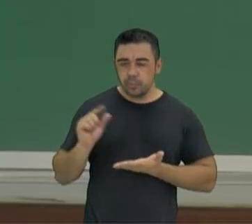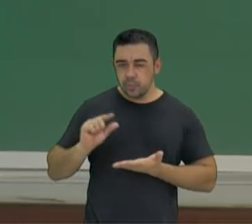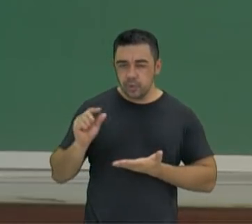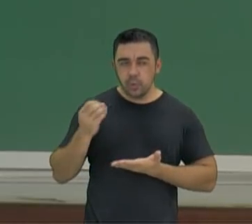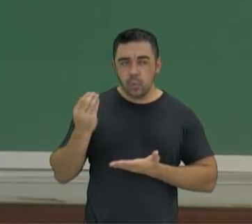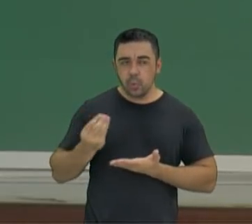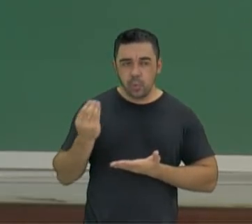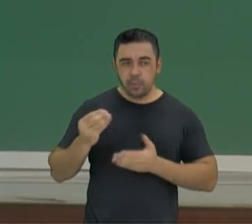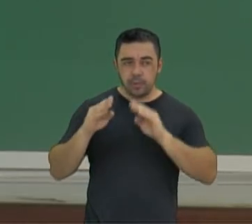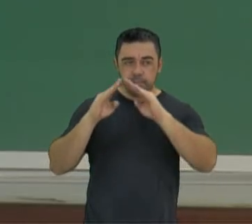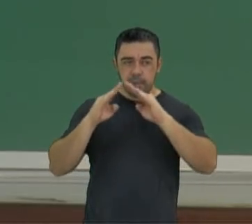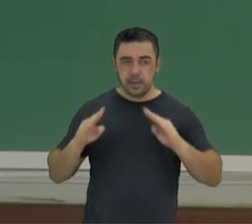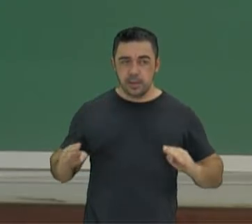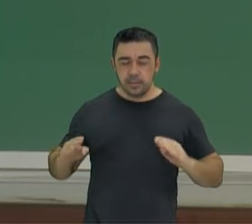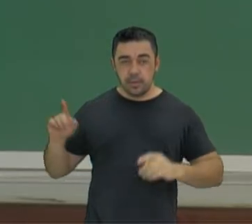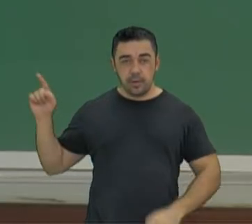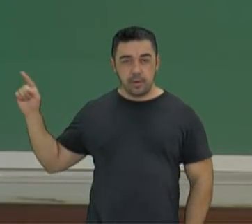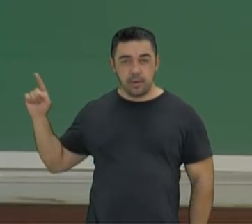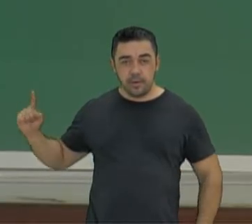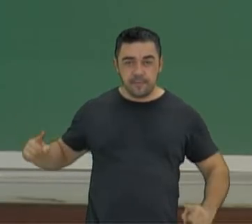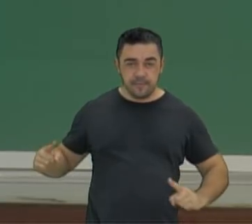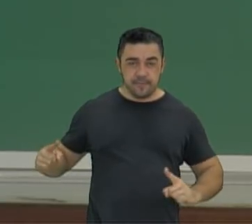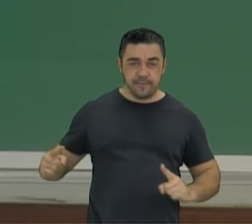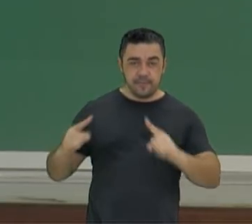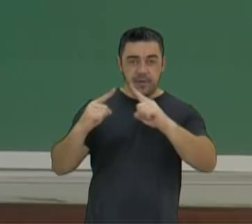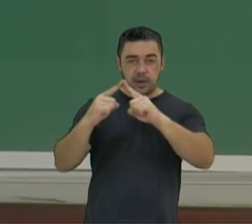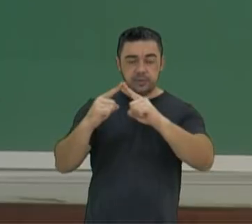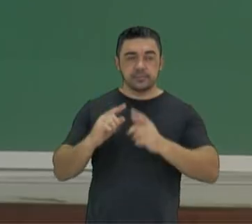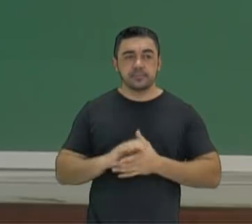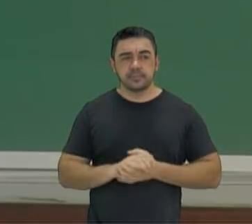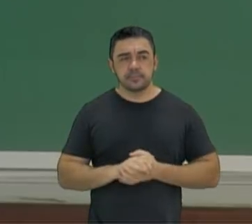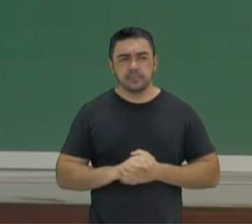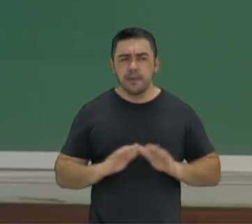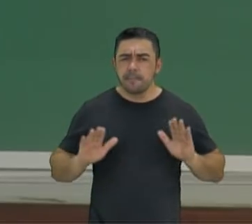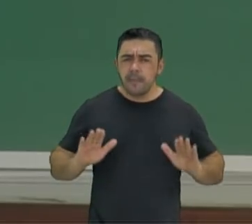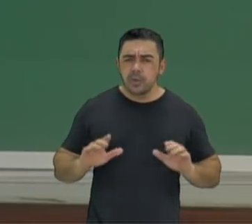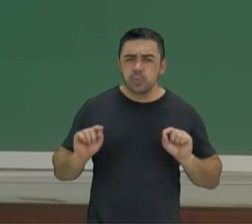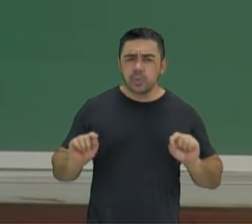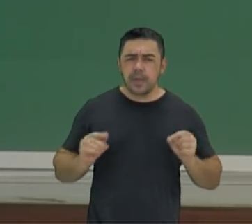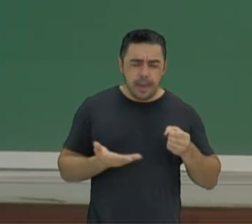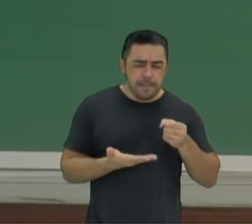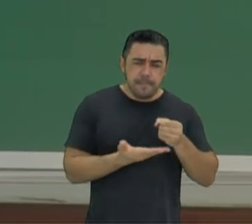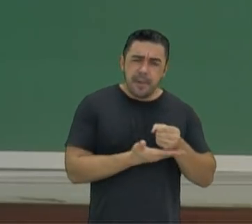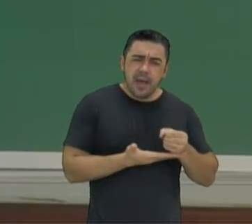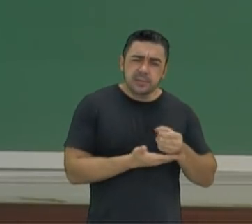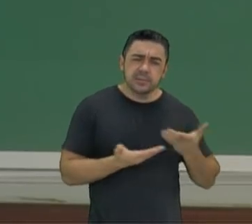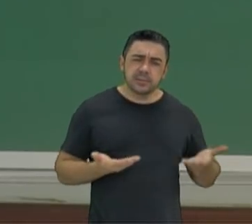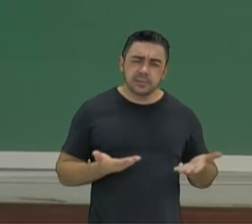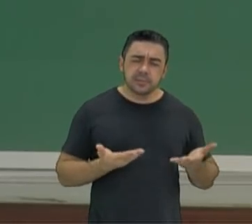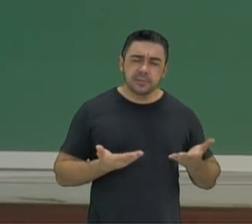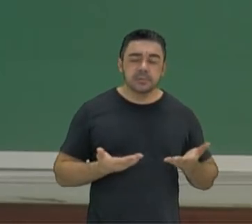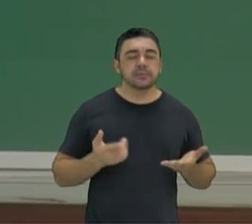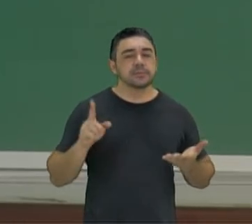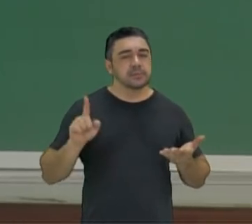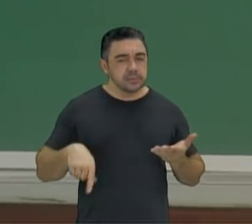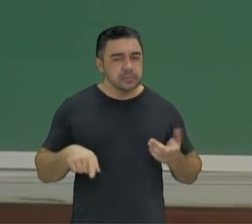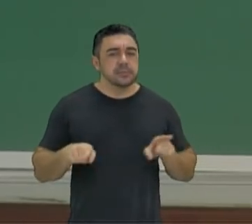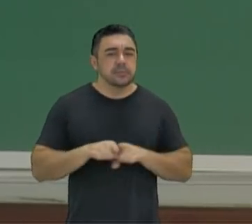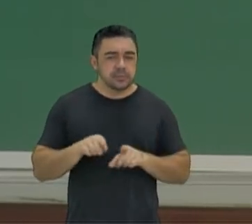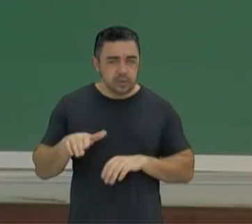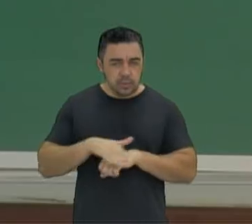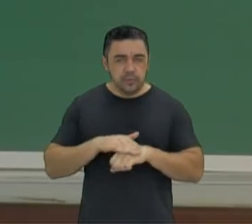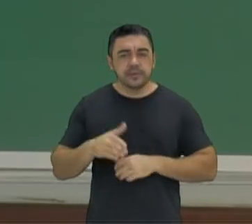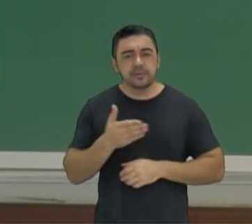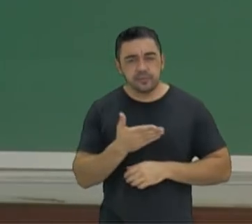as pirâmides. Olha lá que a professora já destacou, vértice em comum. Mas o que são as bases das pirâmides? A prof também já conversou